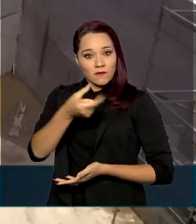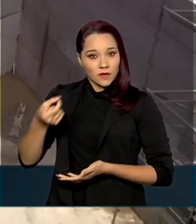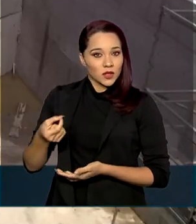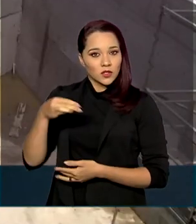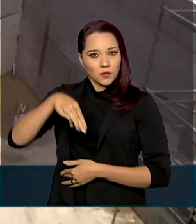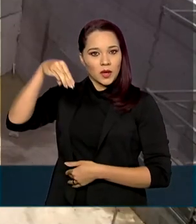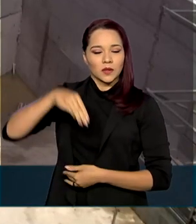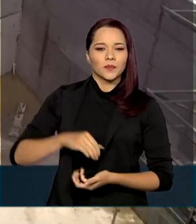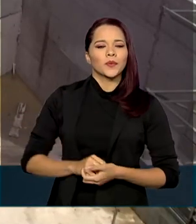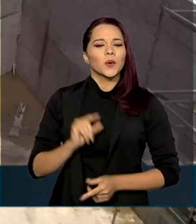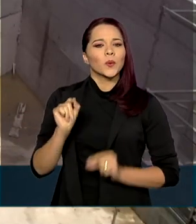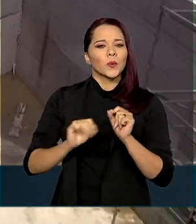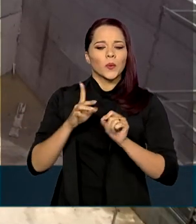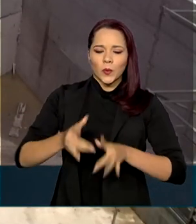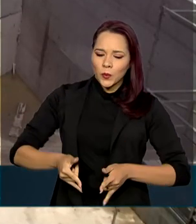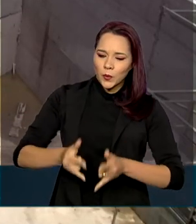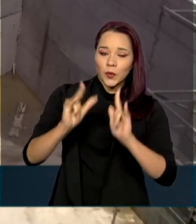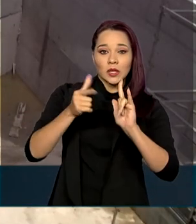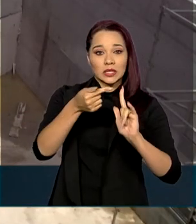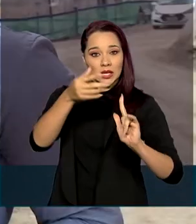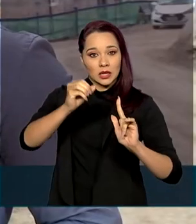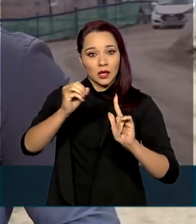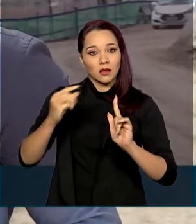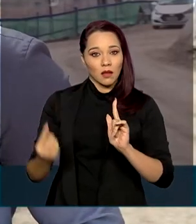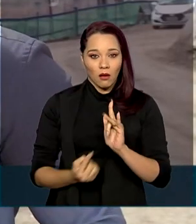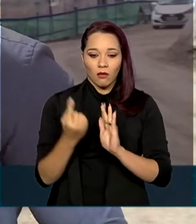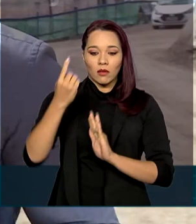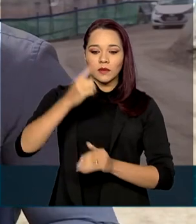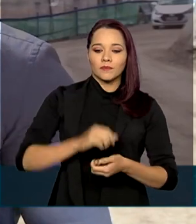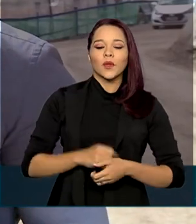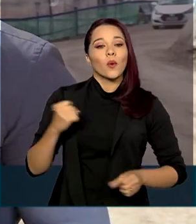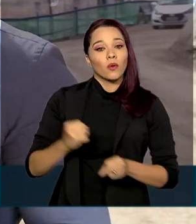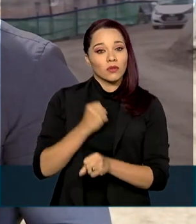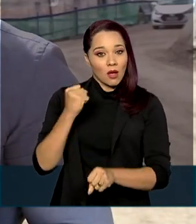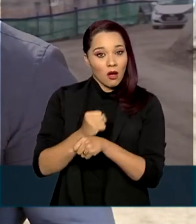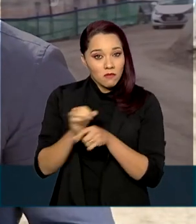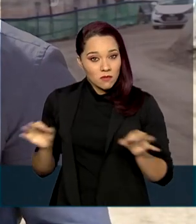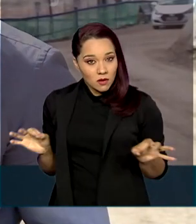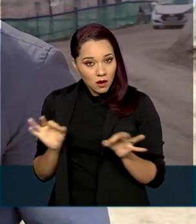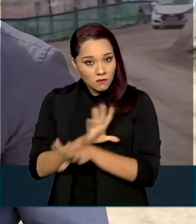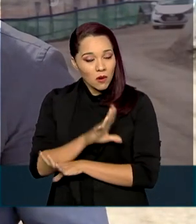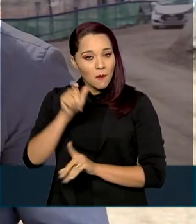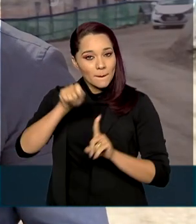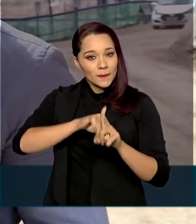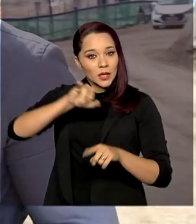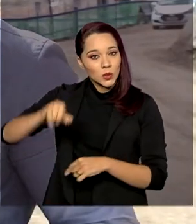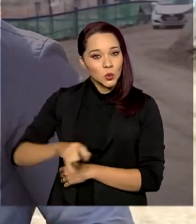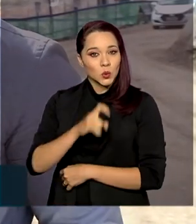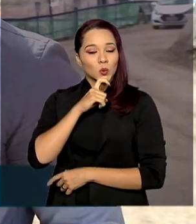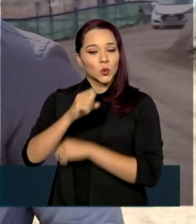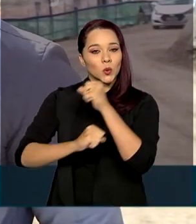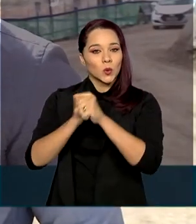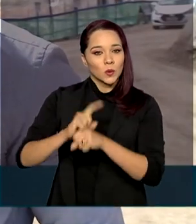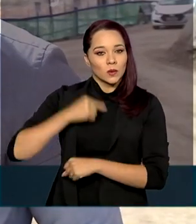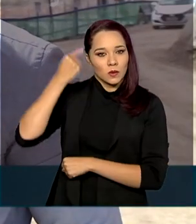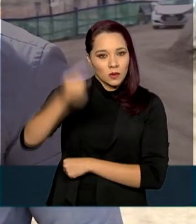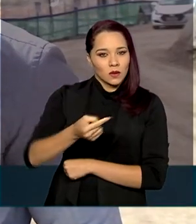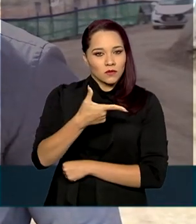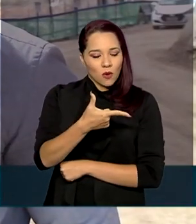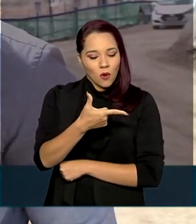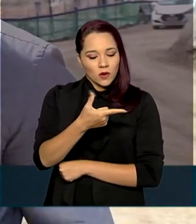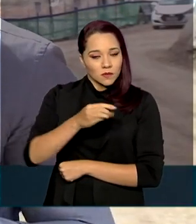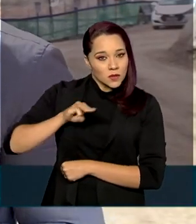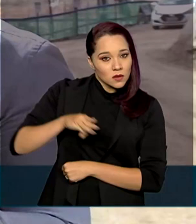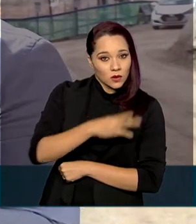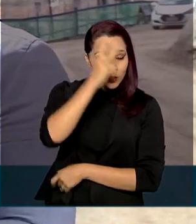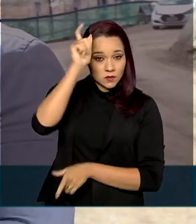o que equivale a um prédio de 70 andares. Quando a obra for concluída, em julho do ano que vem, dois milhões de